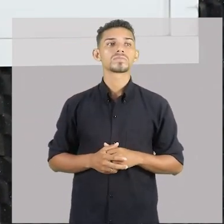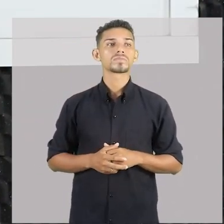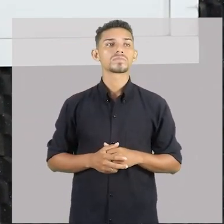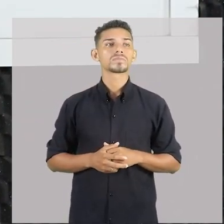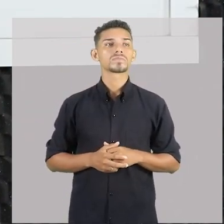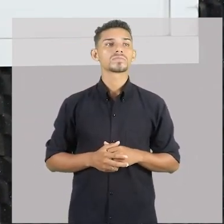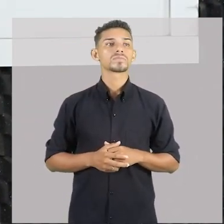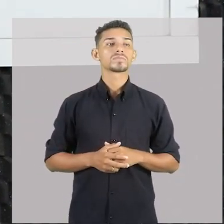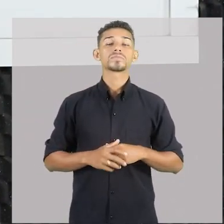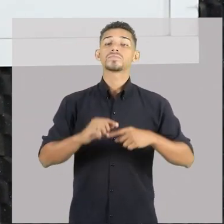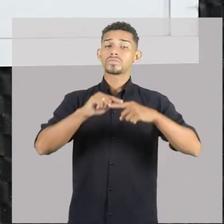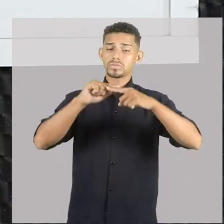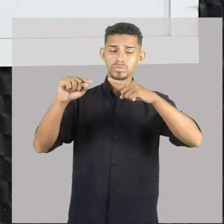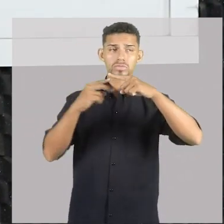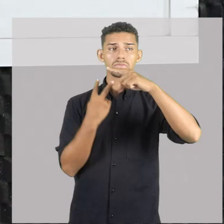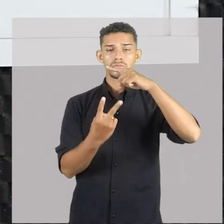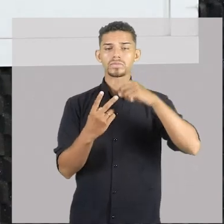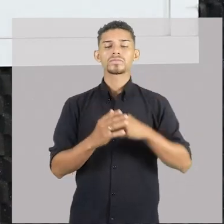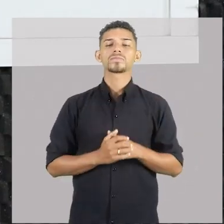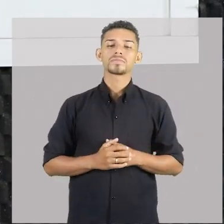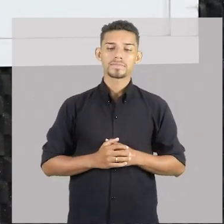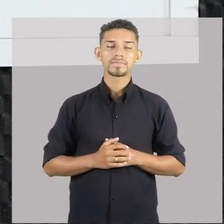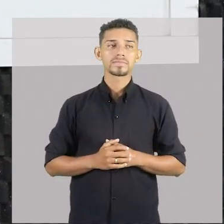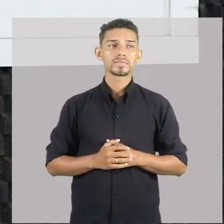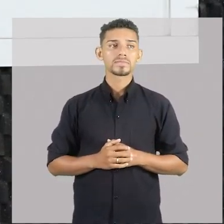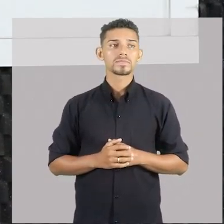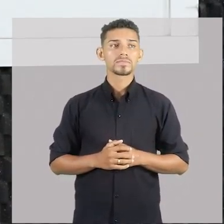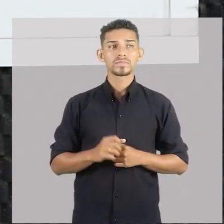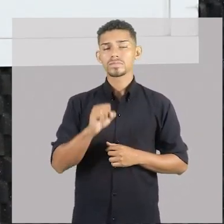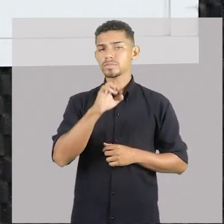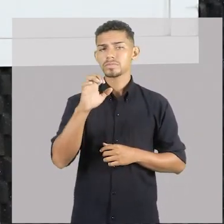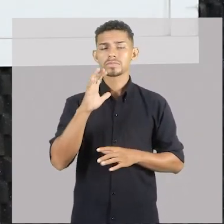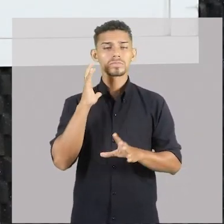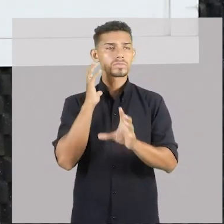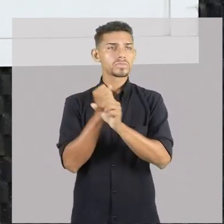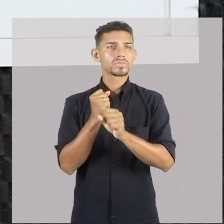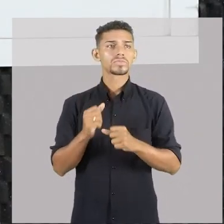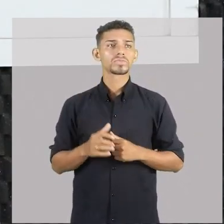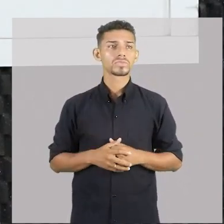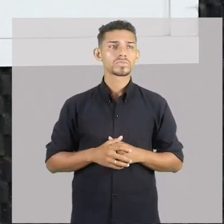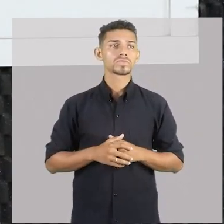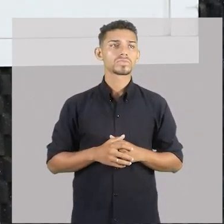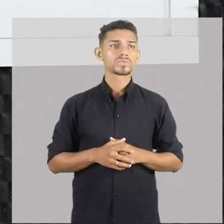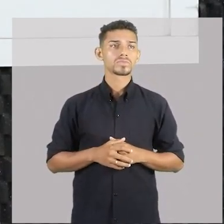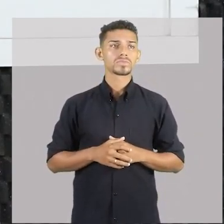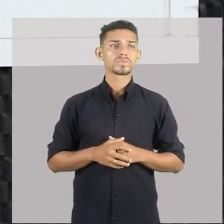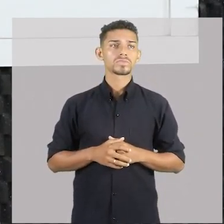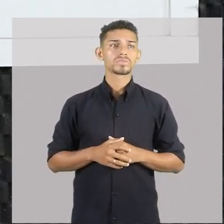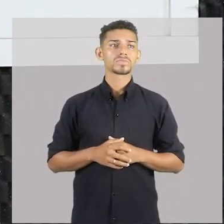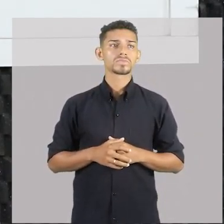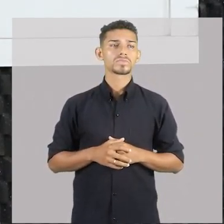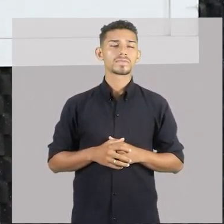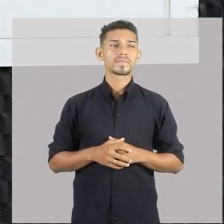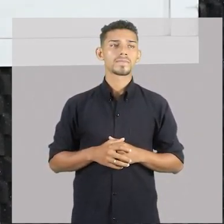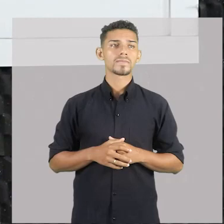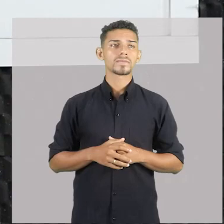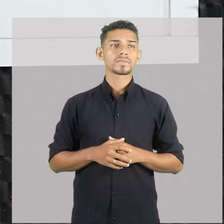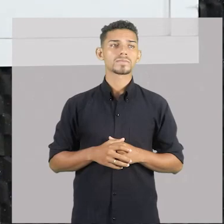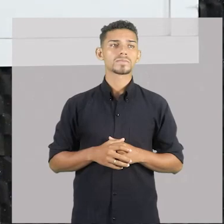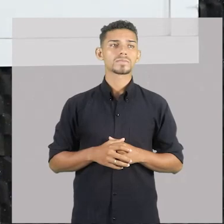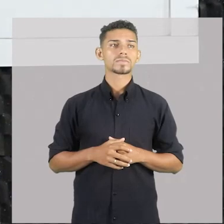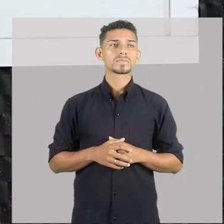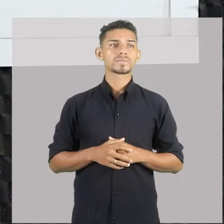vocês. Isso dividido por 2. Se fizermos essa conta, 4 dividido por 2 vai dar 2, 7,2